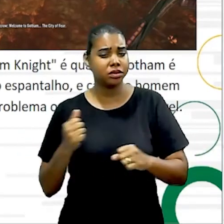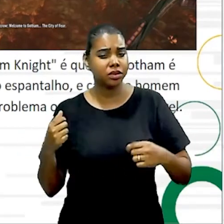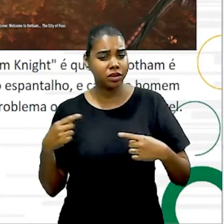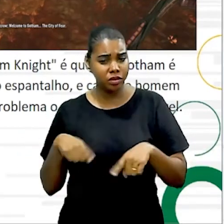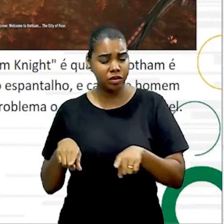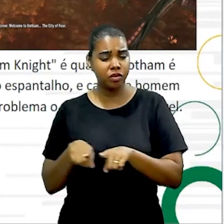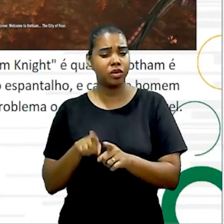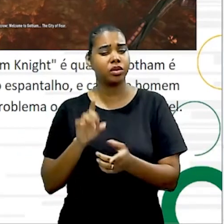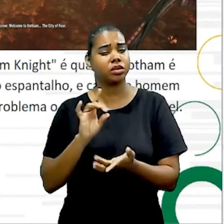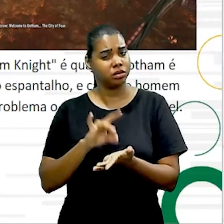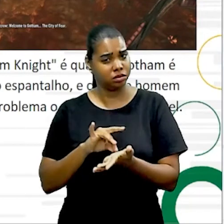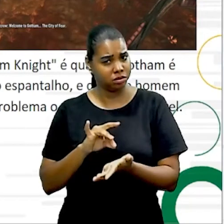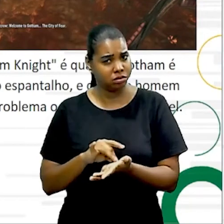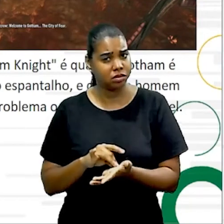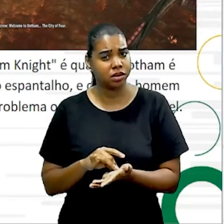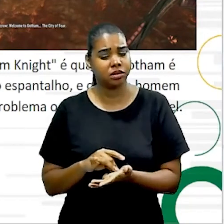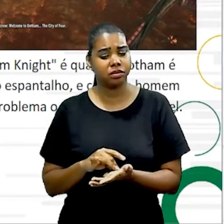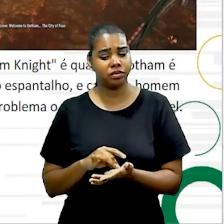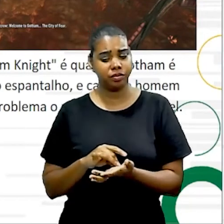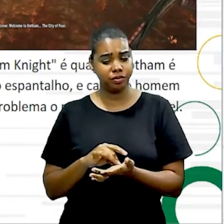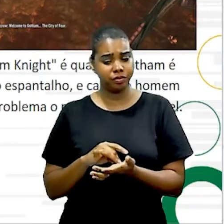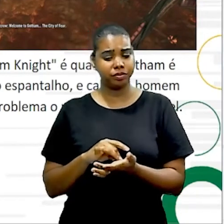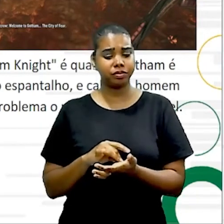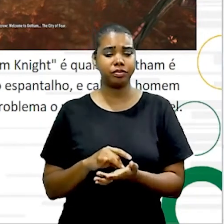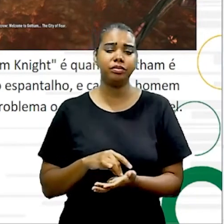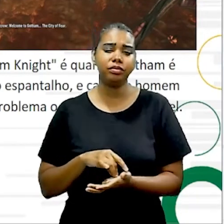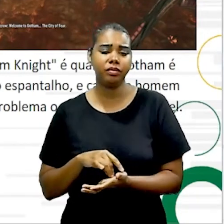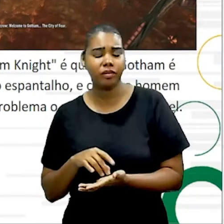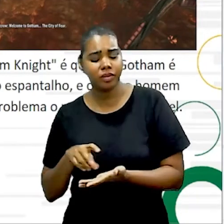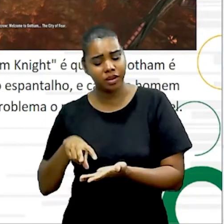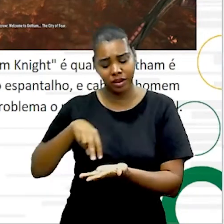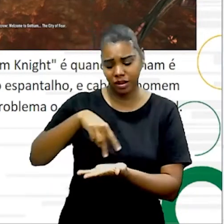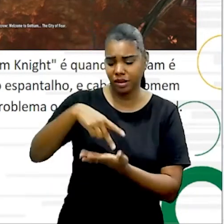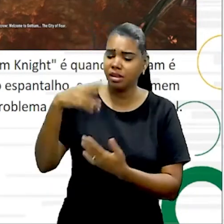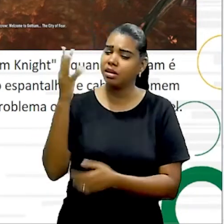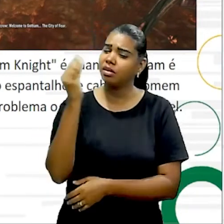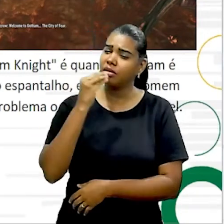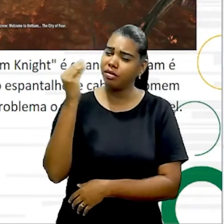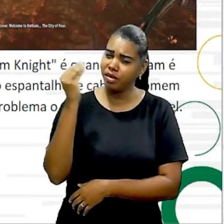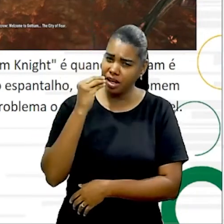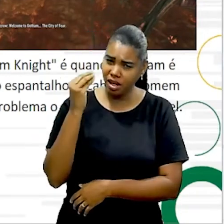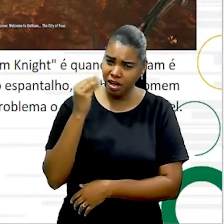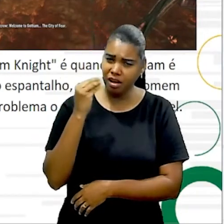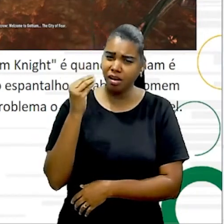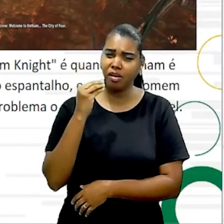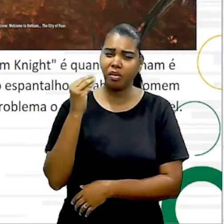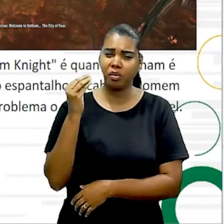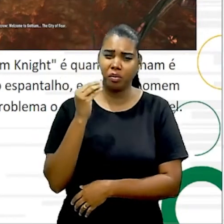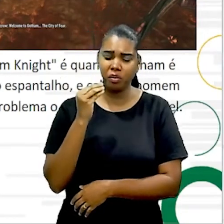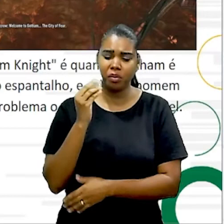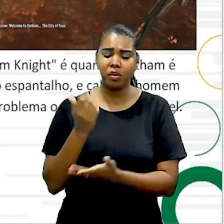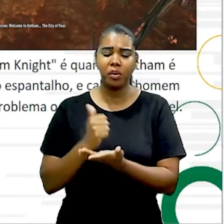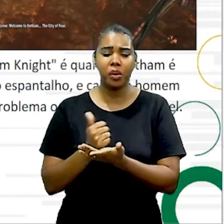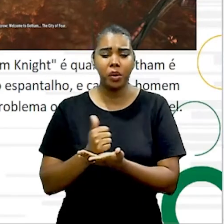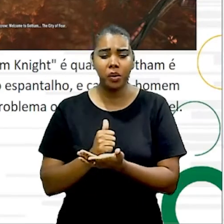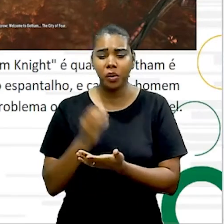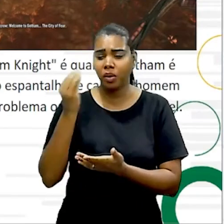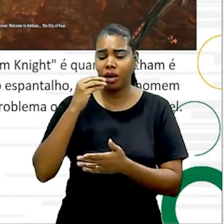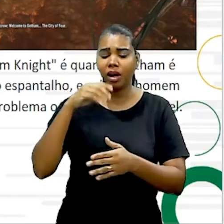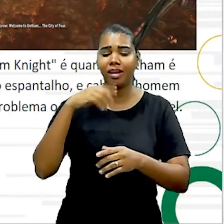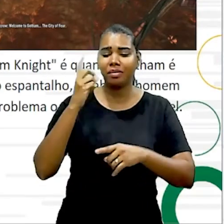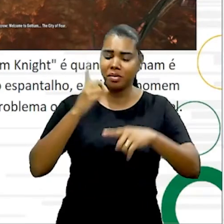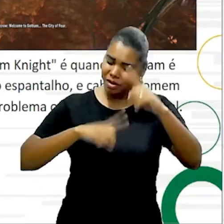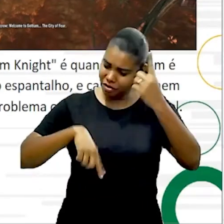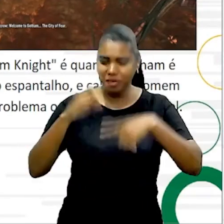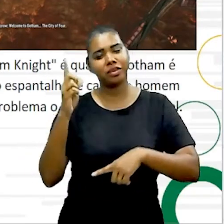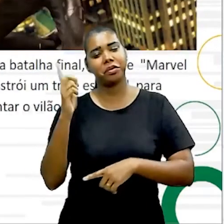personagem. Geralmente é aquele momento que o personagem cambaleia, ele se sente mais fraco e depois ele dá a reviravolta no